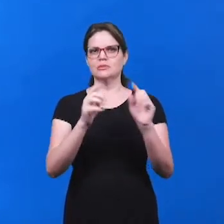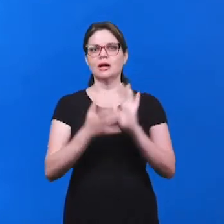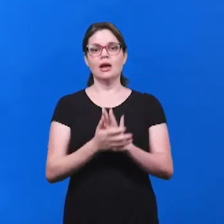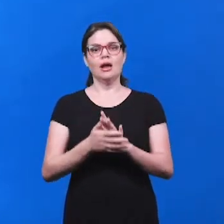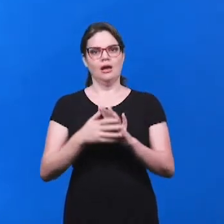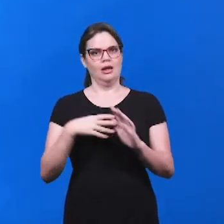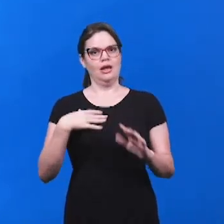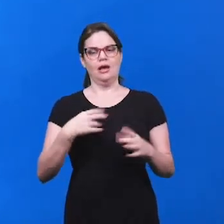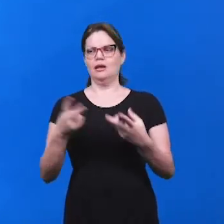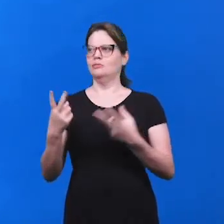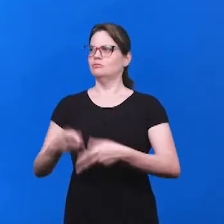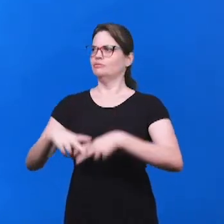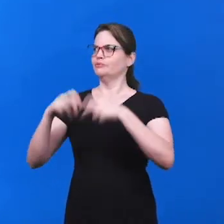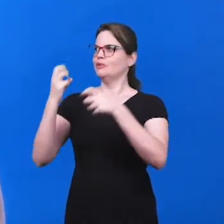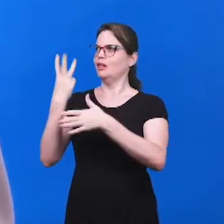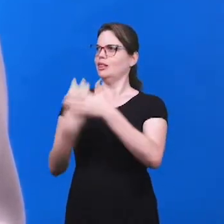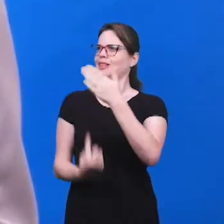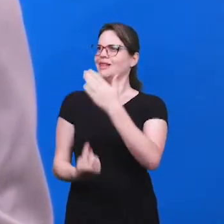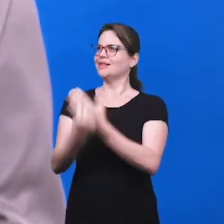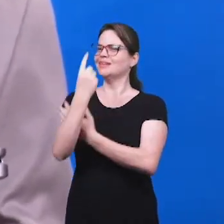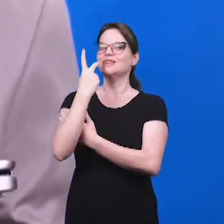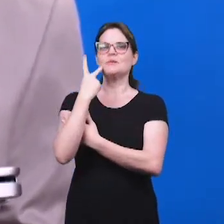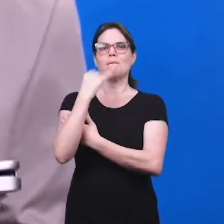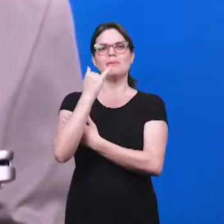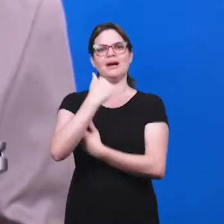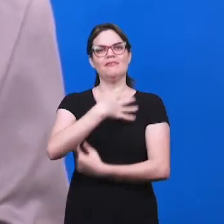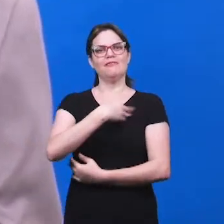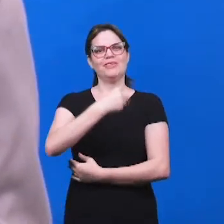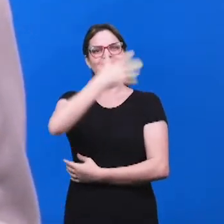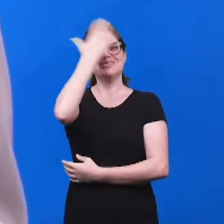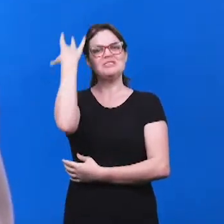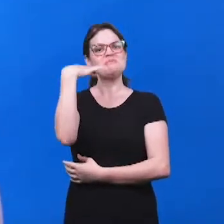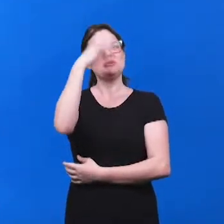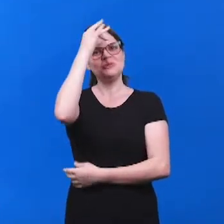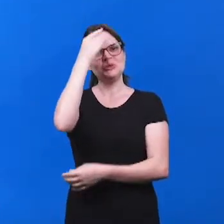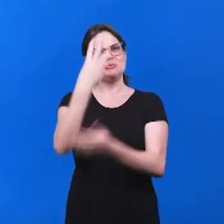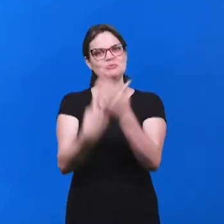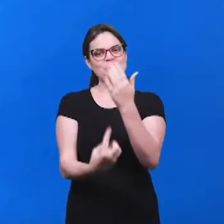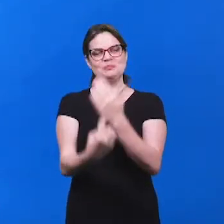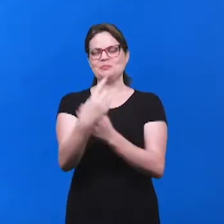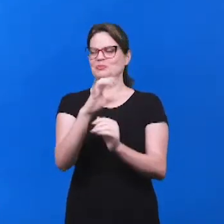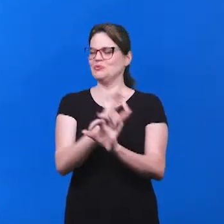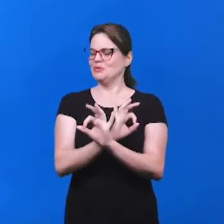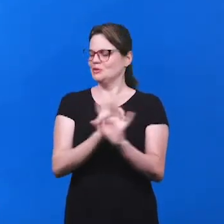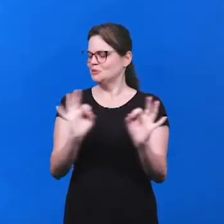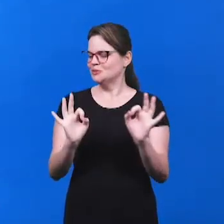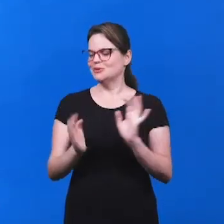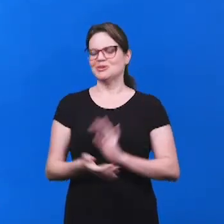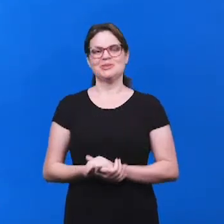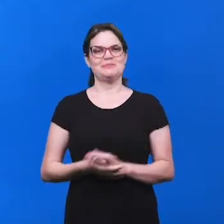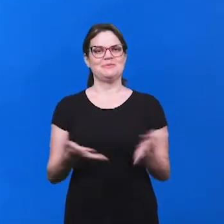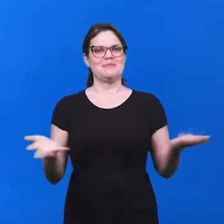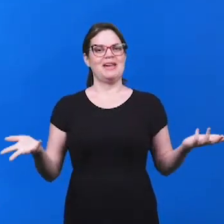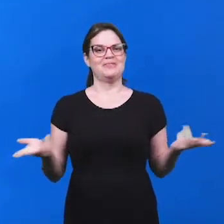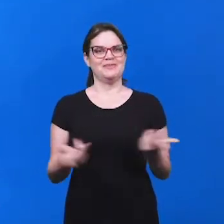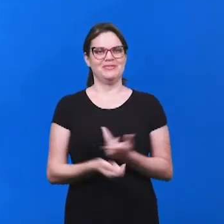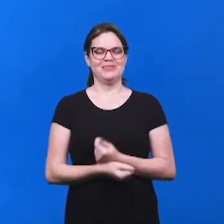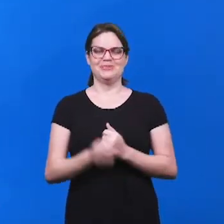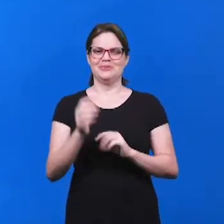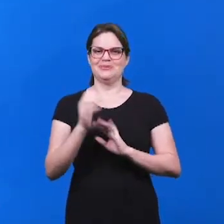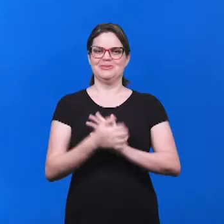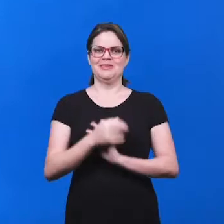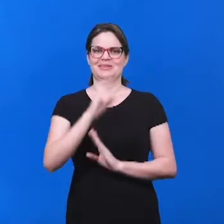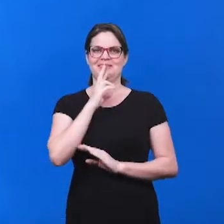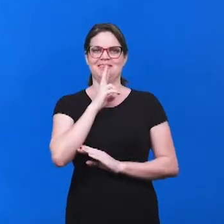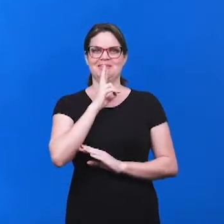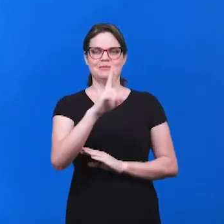da Trindade, né? Do Pai, do Filho e do Espírito Santo. Muito bem colocado aqui a Trindade no texto bíblico, né?